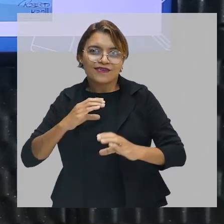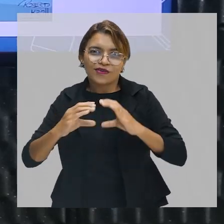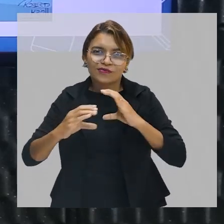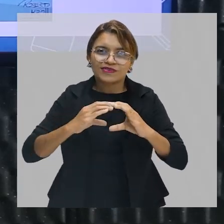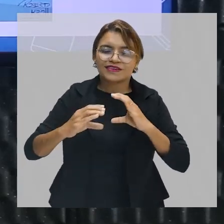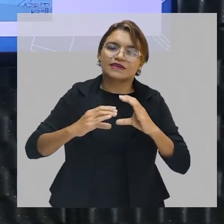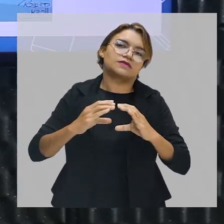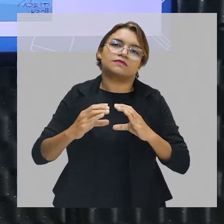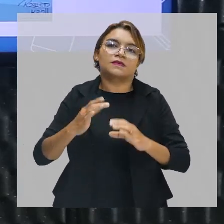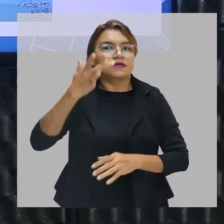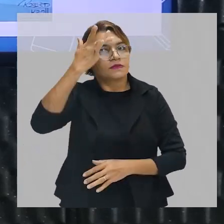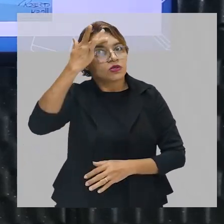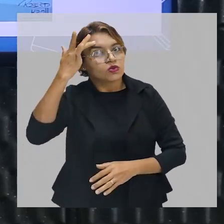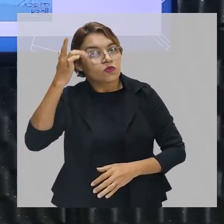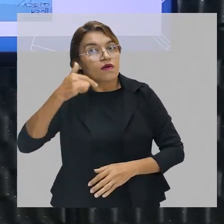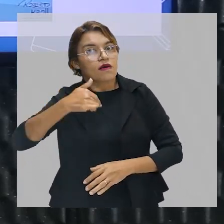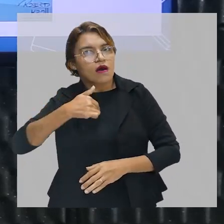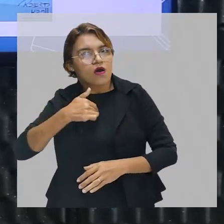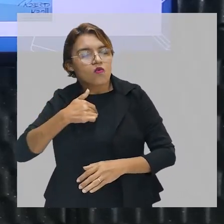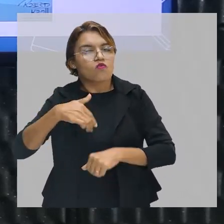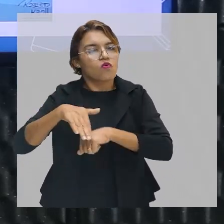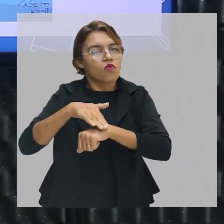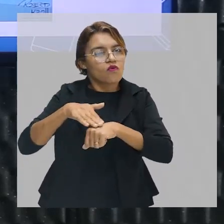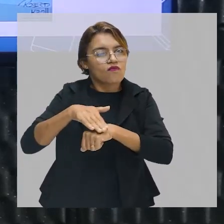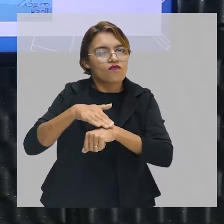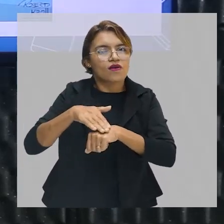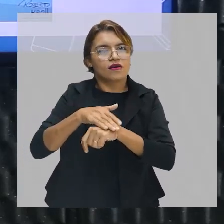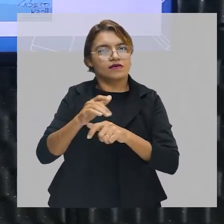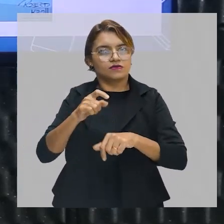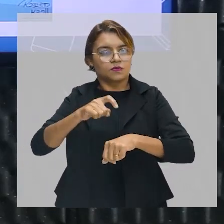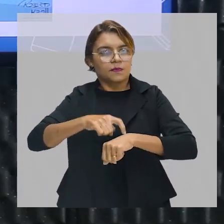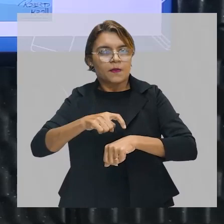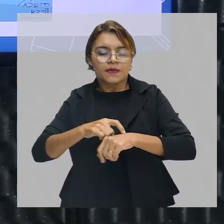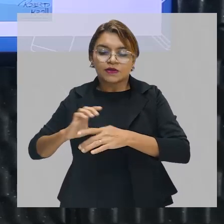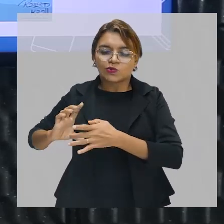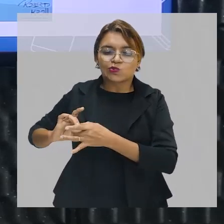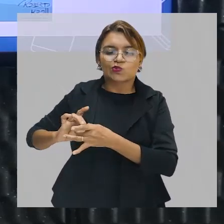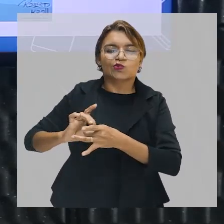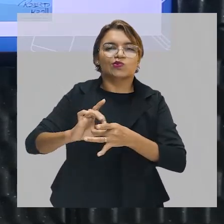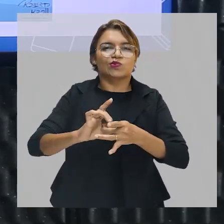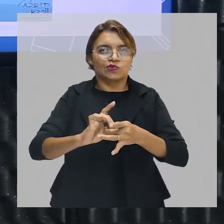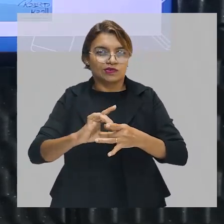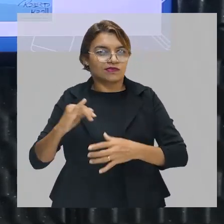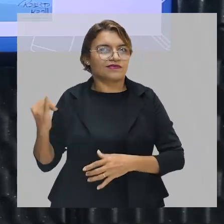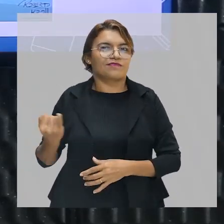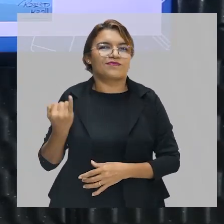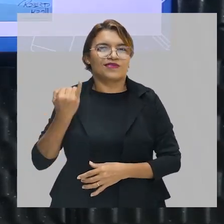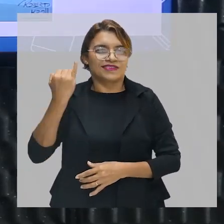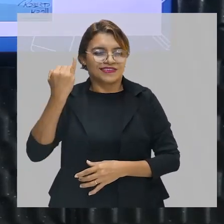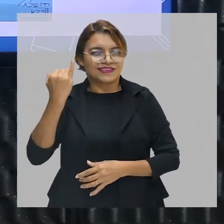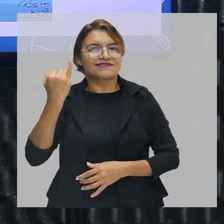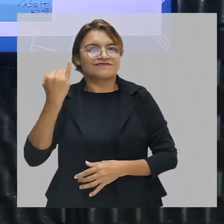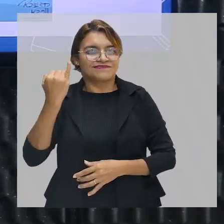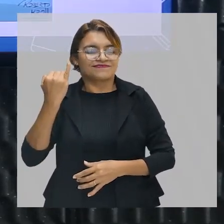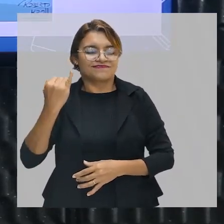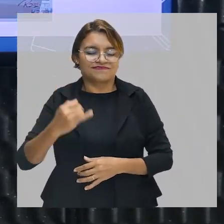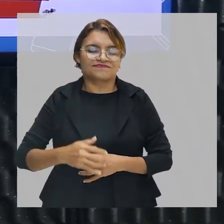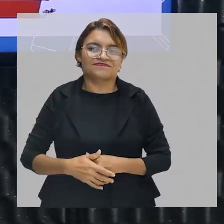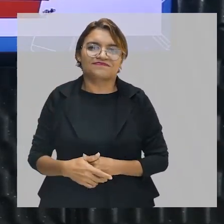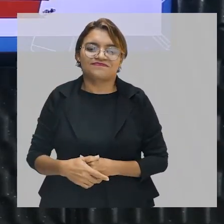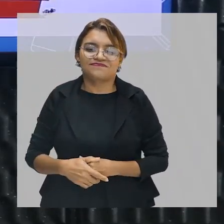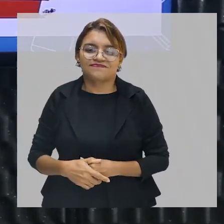As pessoas com as quais eu estou conversando, a situação, o contexto, tudo isso deve ser levado em